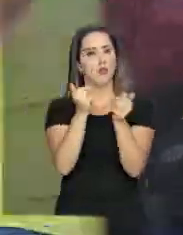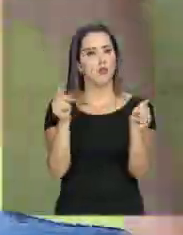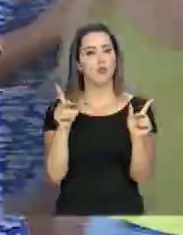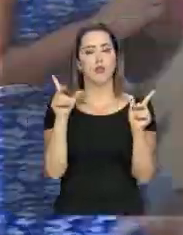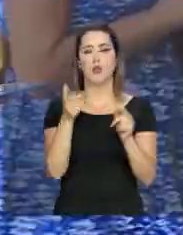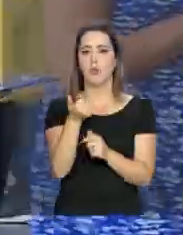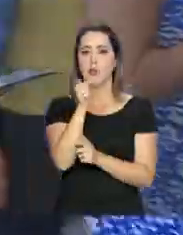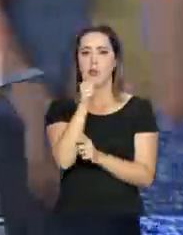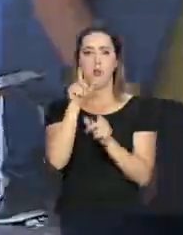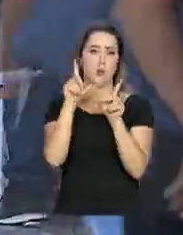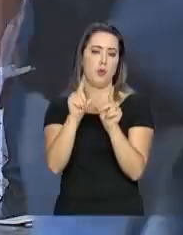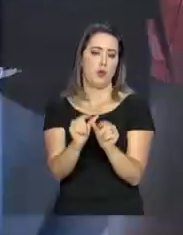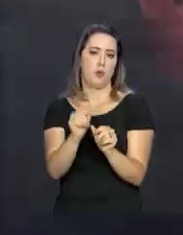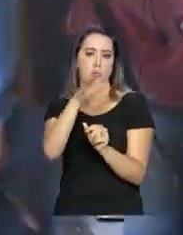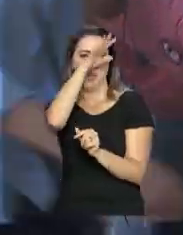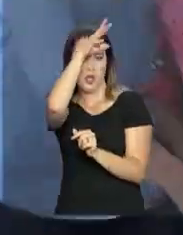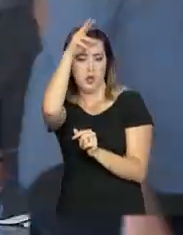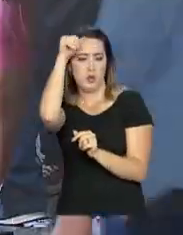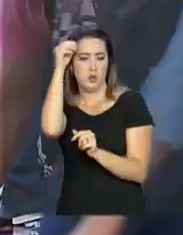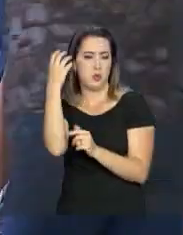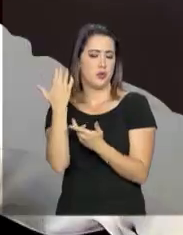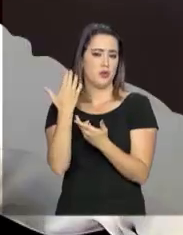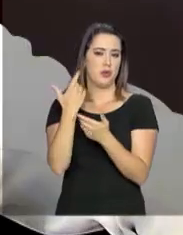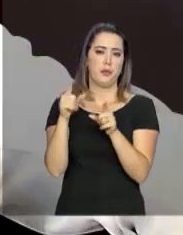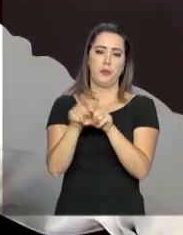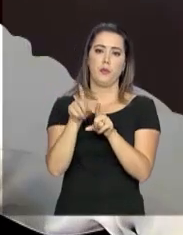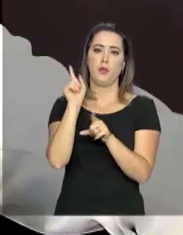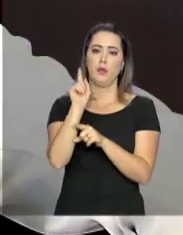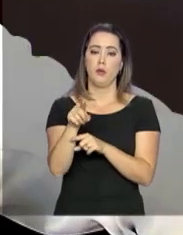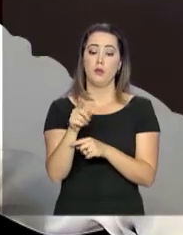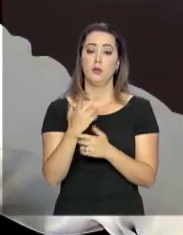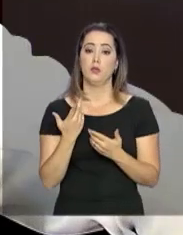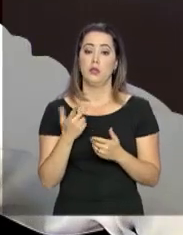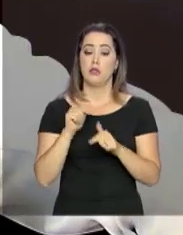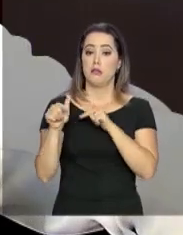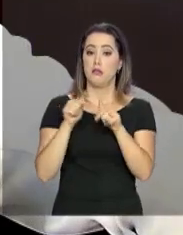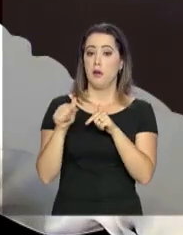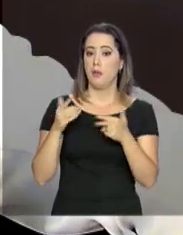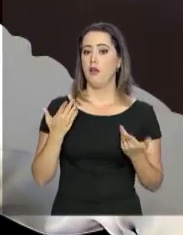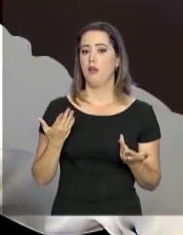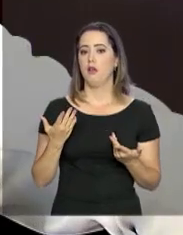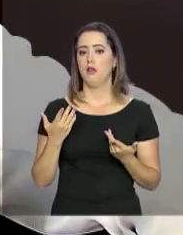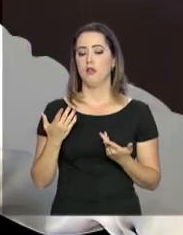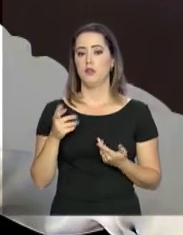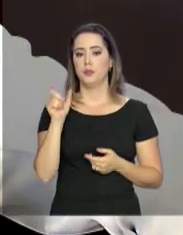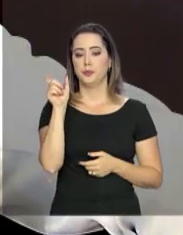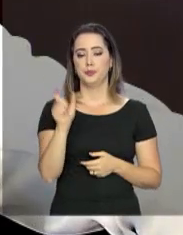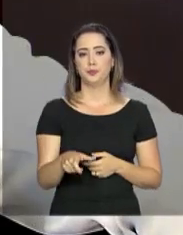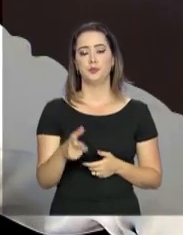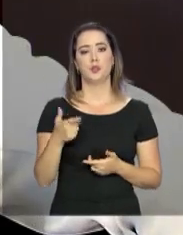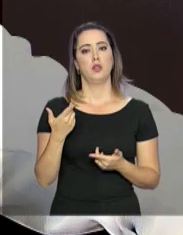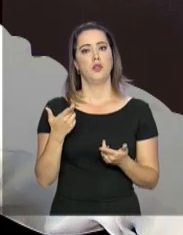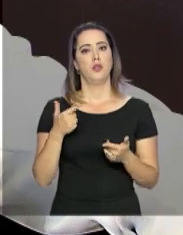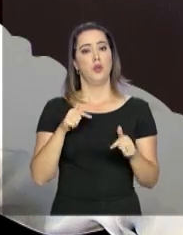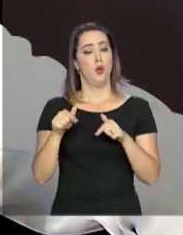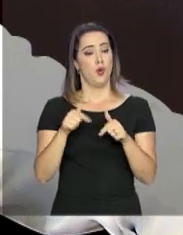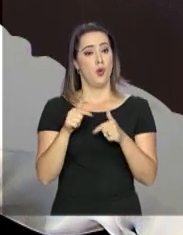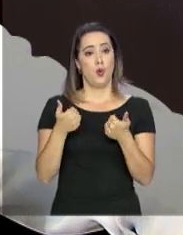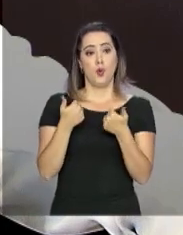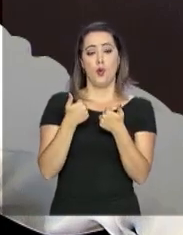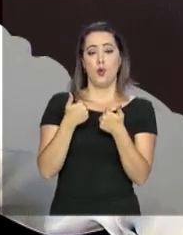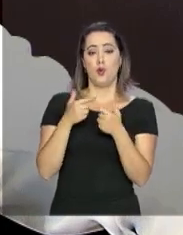menos refrigerante mas ainda muito o que melhorar você tem um trabalho sedentário os deslocamentos sedentários